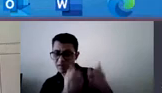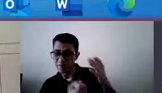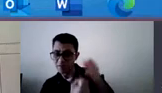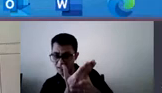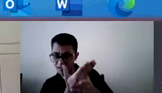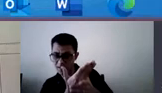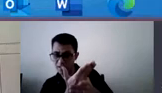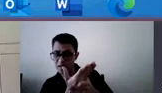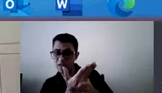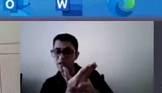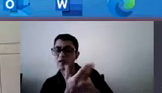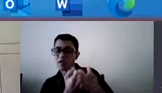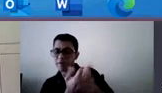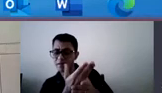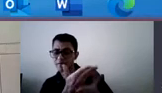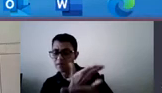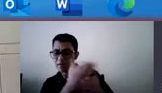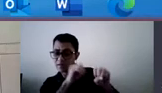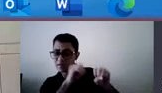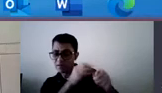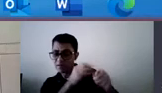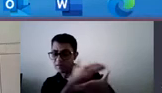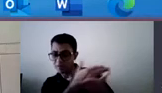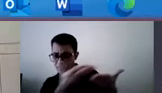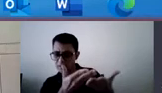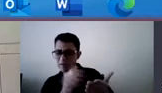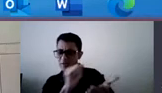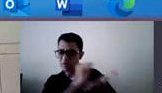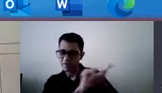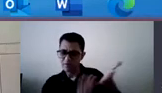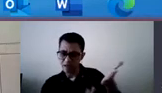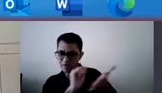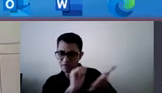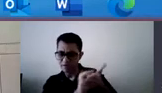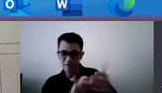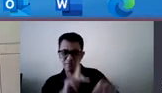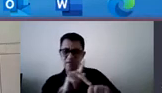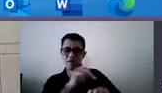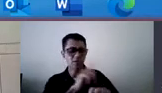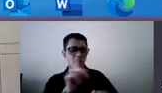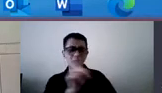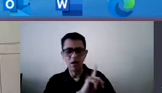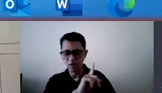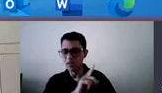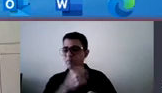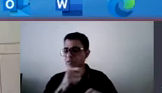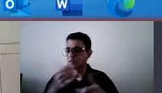esses alunos, porque também a gente tem que pensar que não é só atividade pedagógica. É uma questão